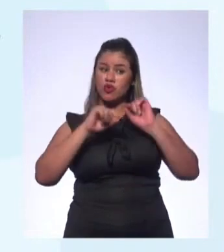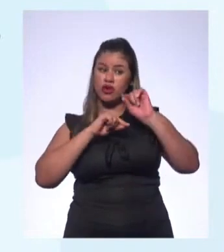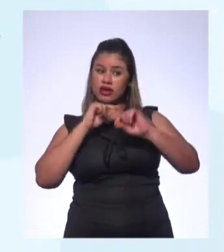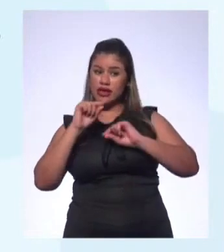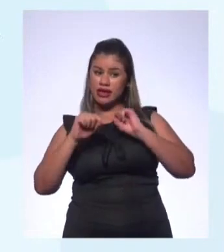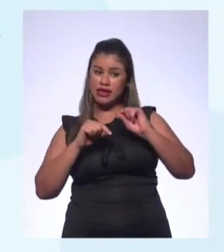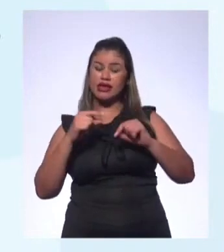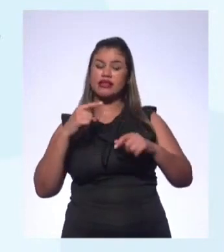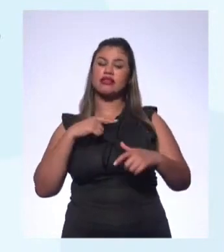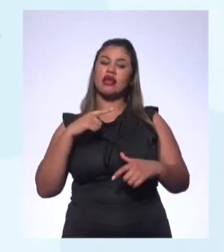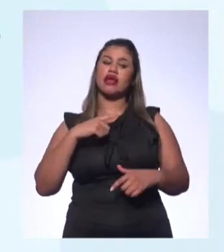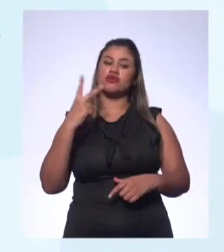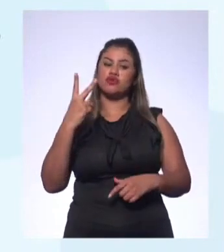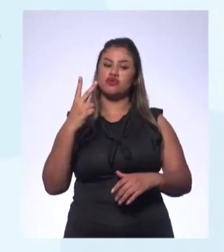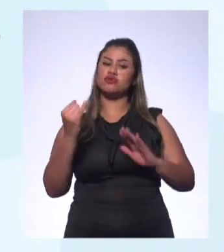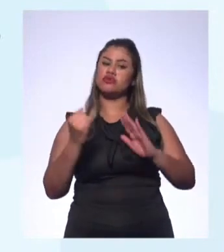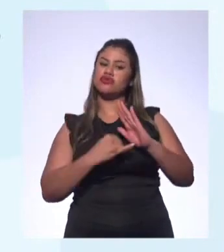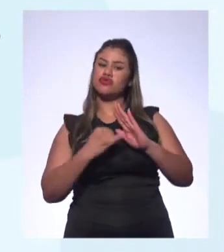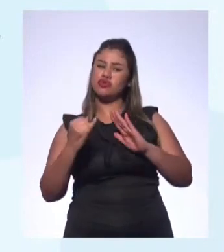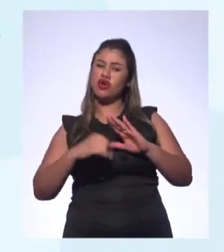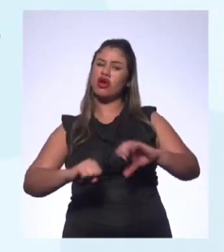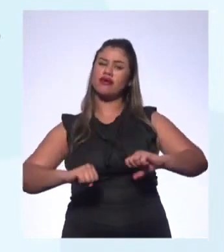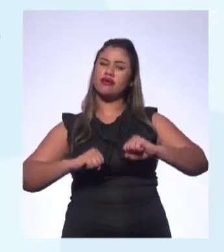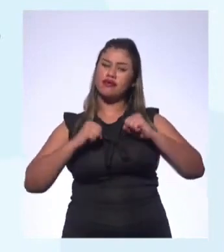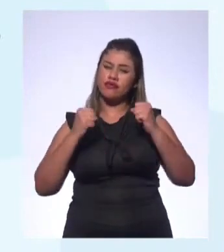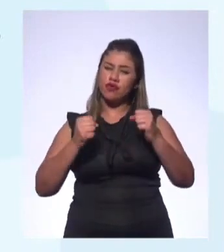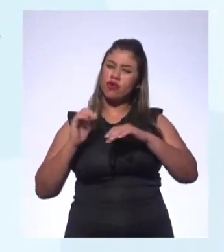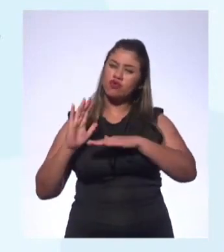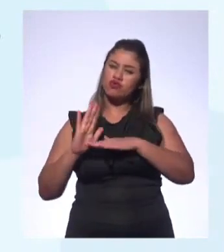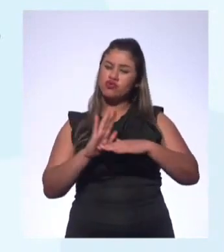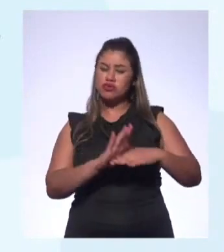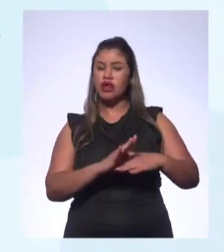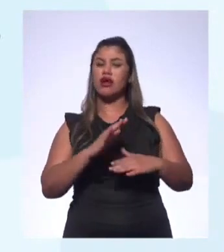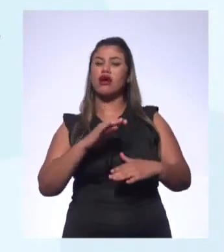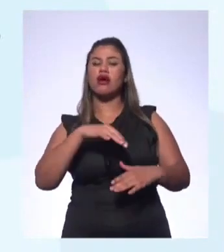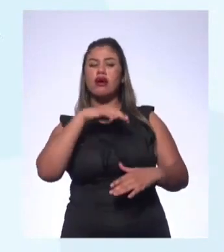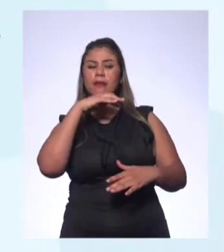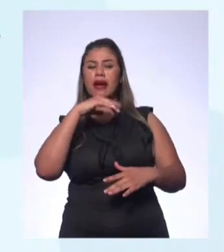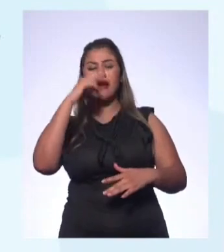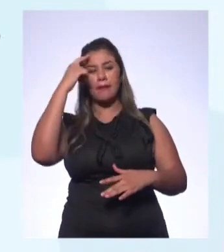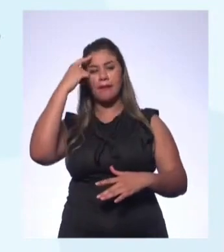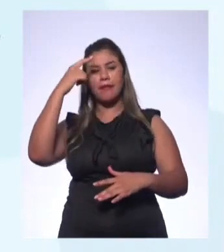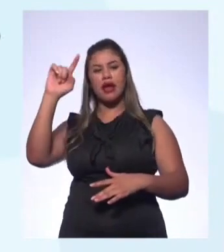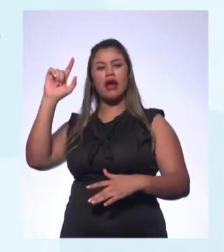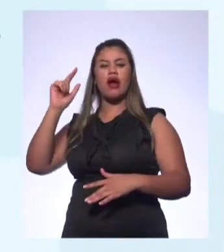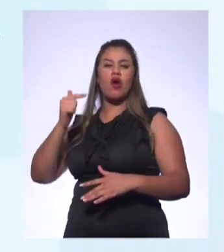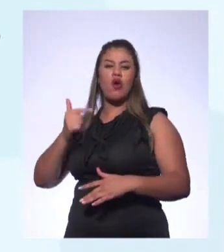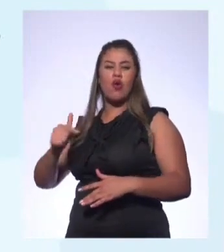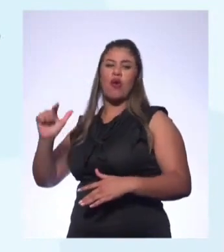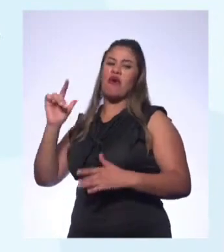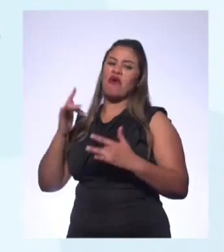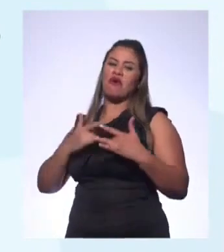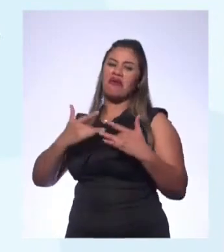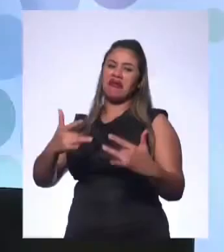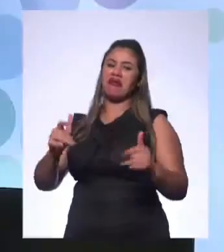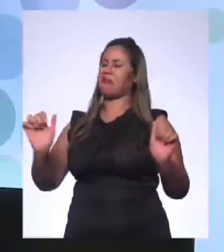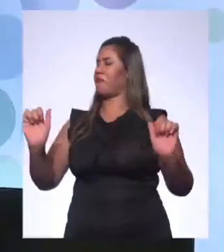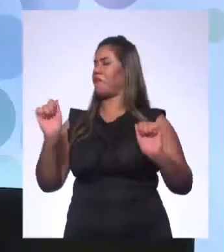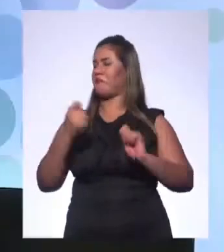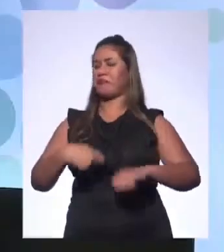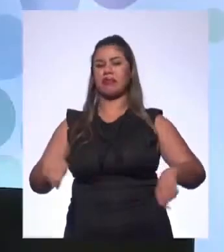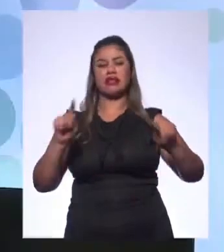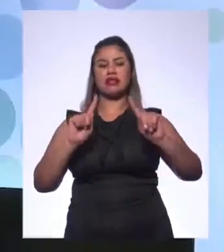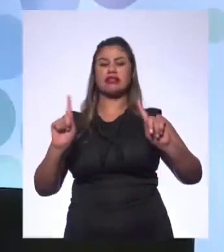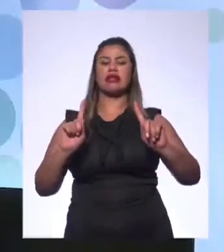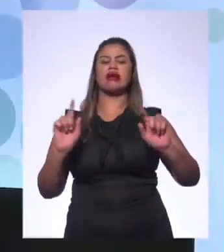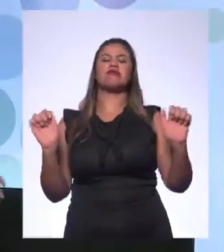2 instituições e tal, fazendo por esses animais, então não precisa a gente fazer mais nada, mas